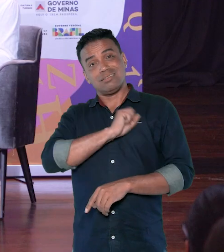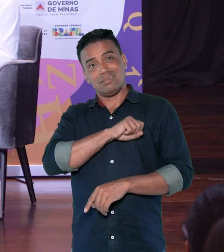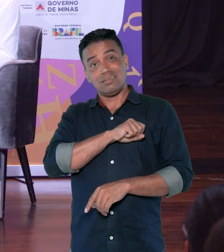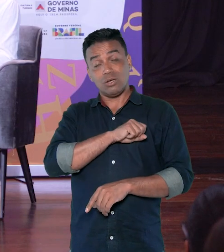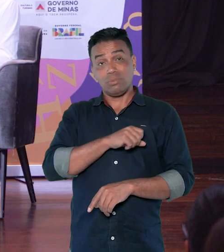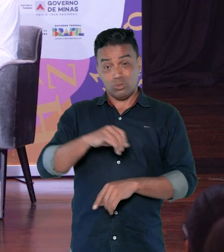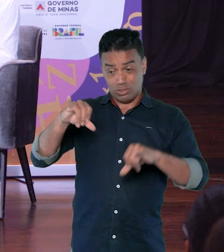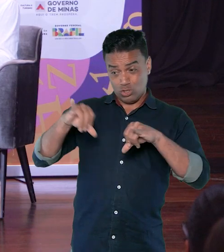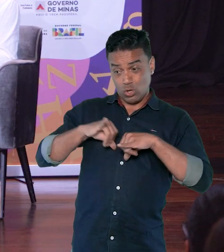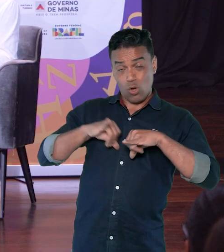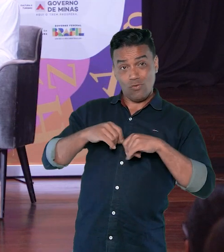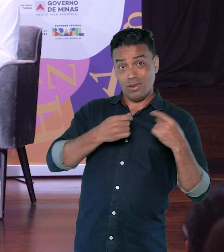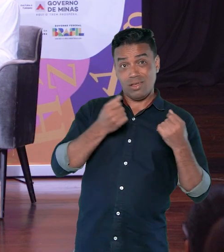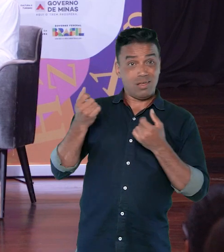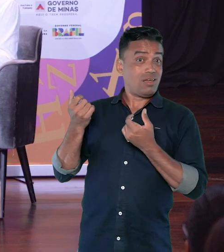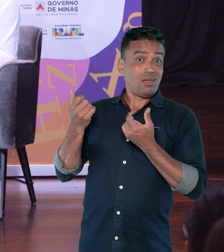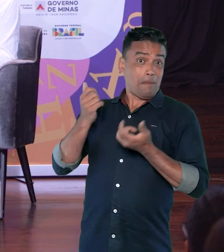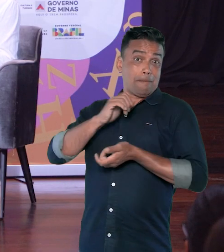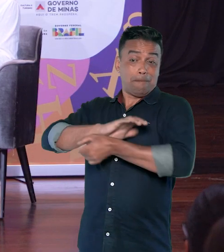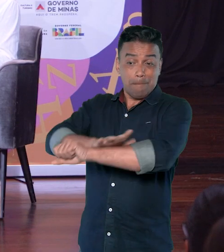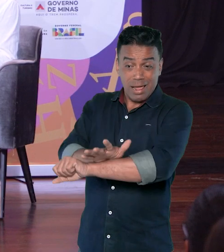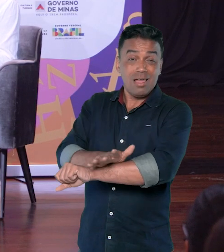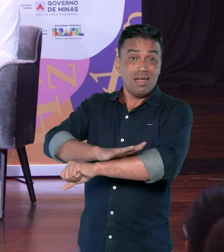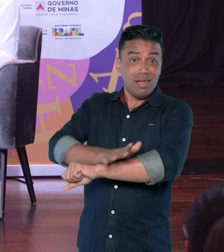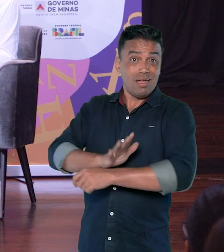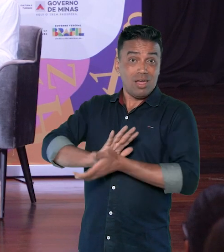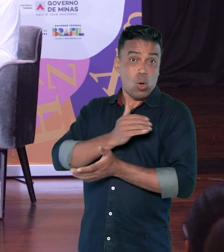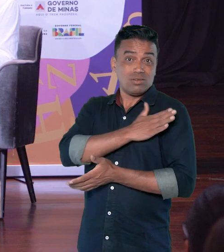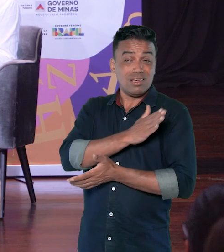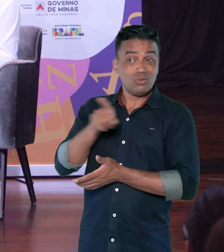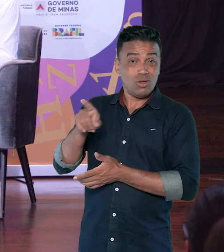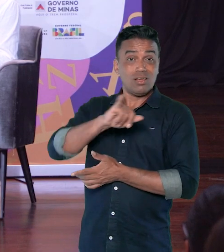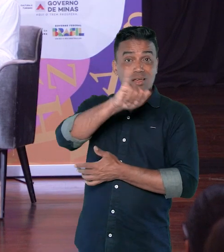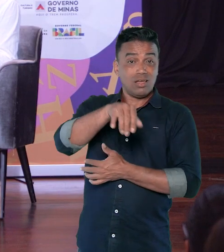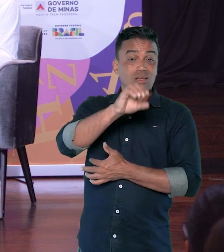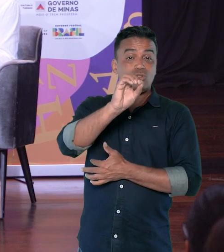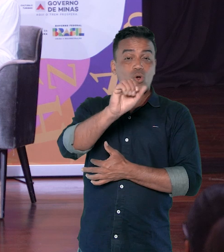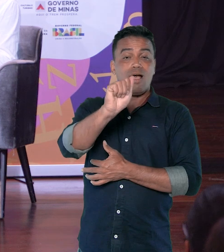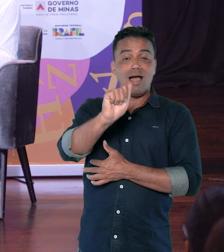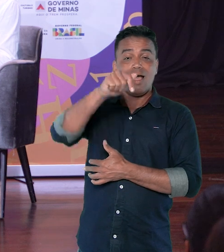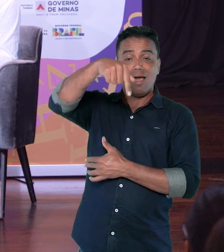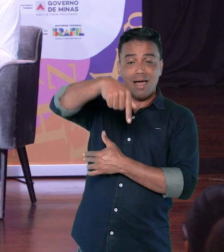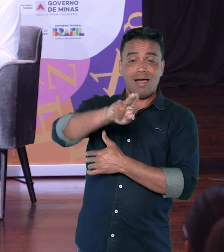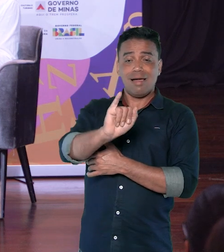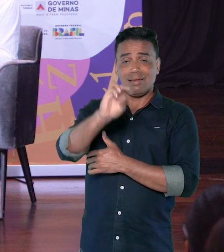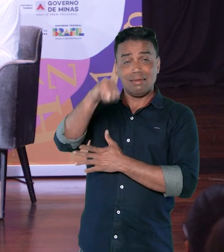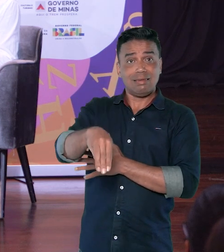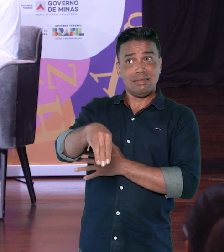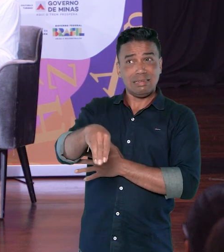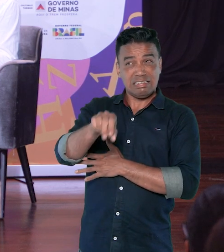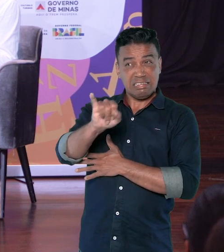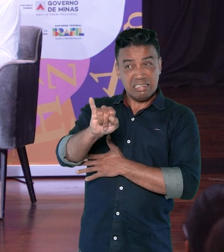que é no caso do Joaquim, ele se coloca em dúvidas, né, se de fato ele